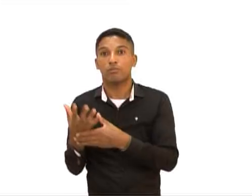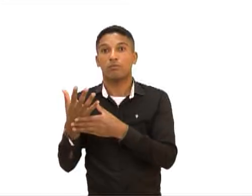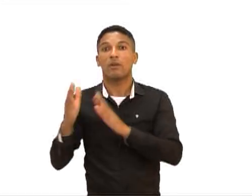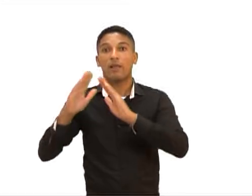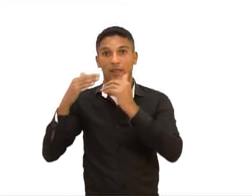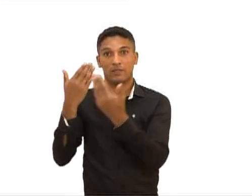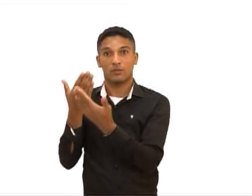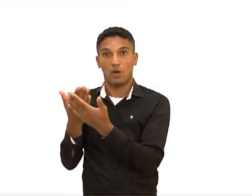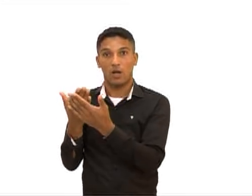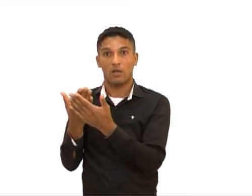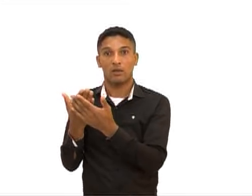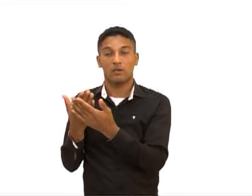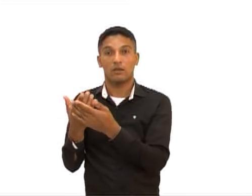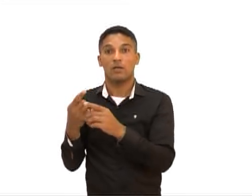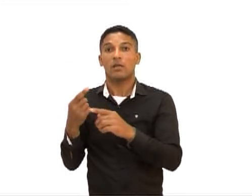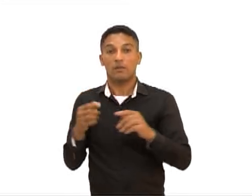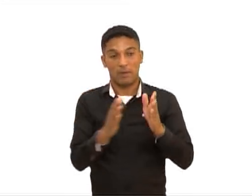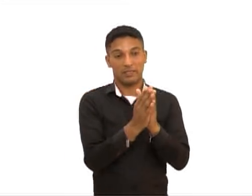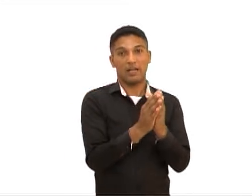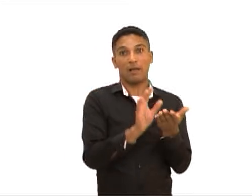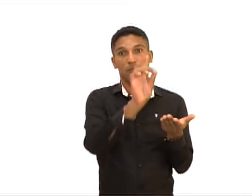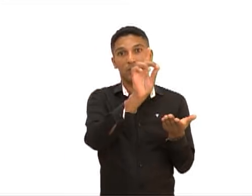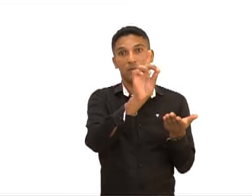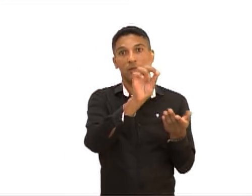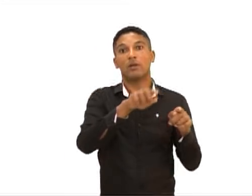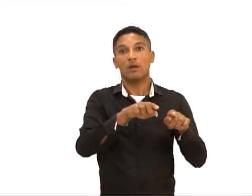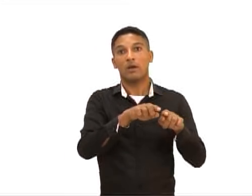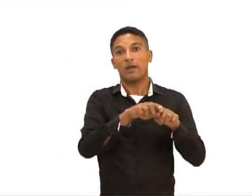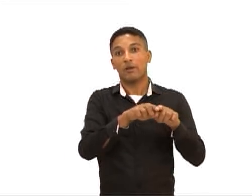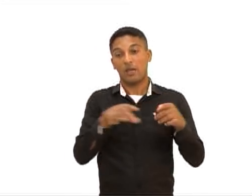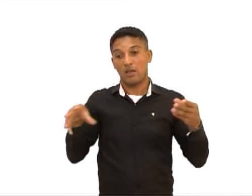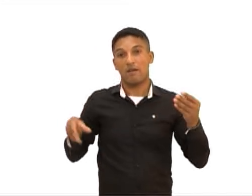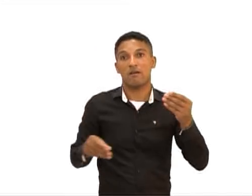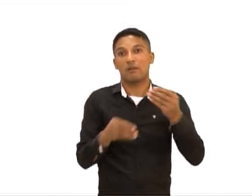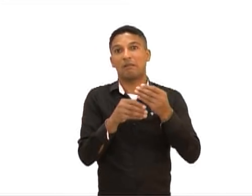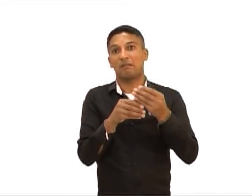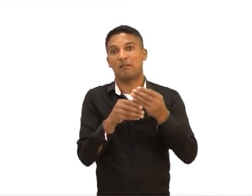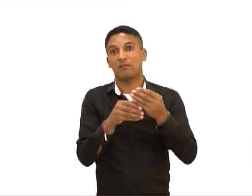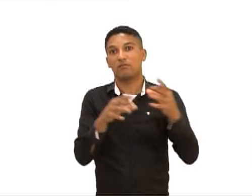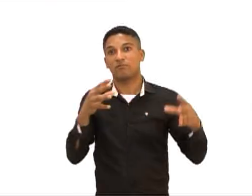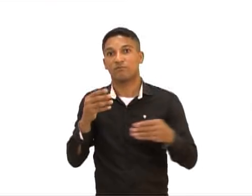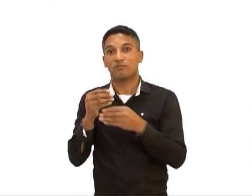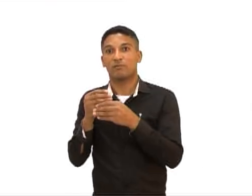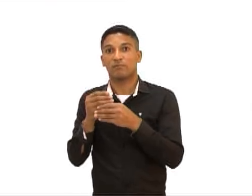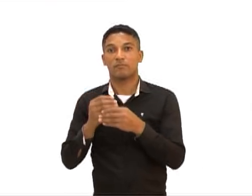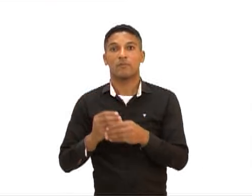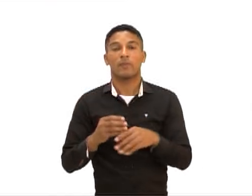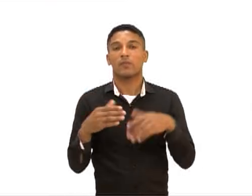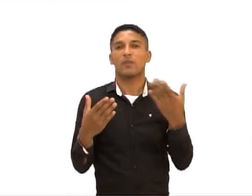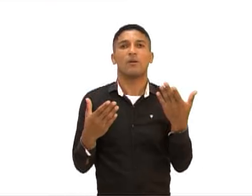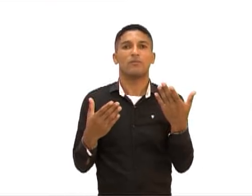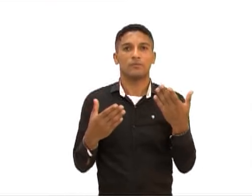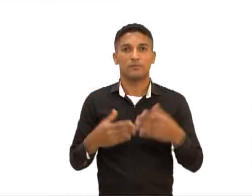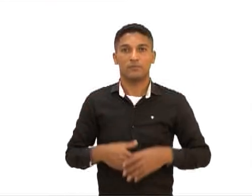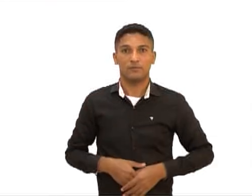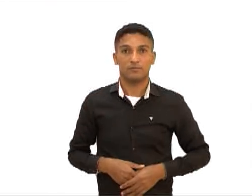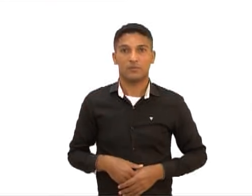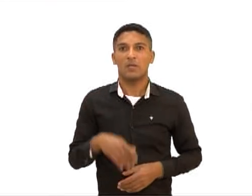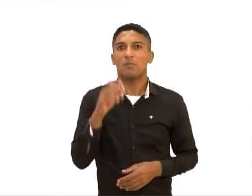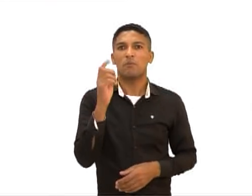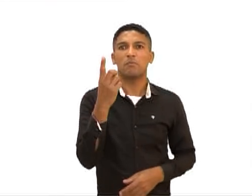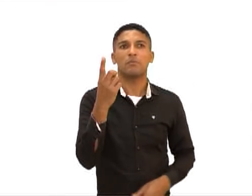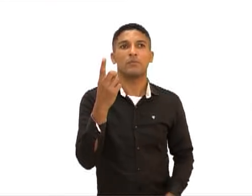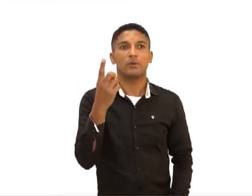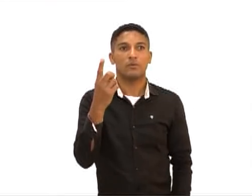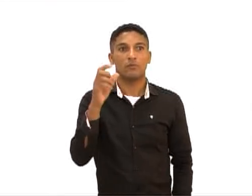pelas comunidades e usado nas escolas. Somente por volta de 1847, os livros didáticos passaram